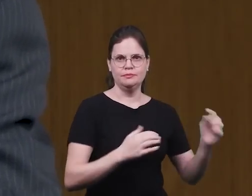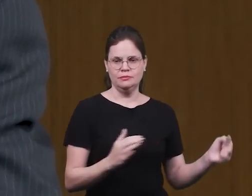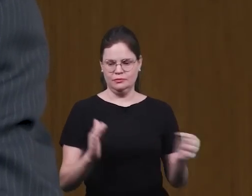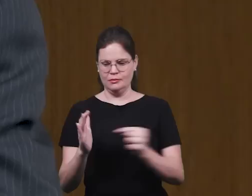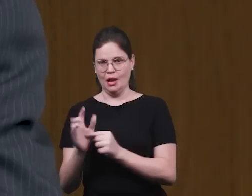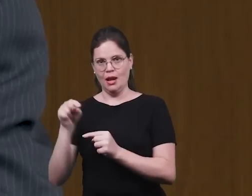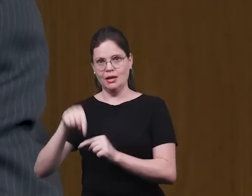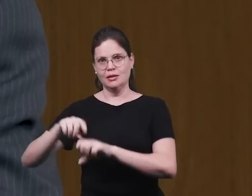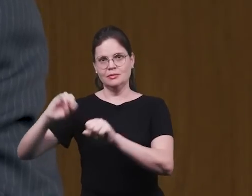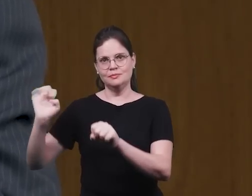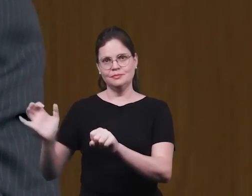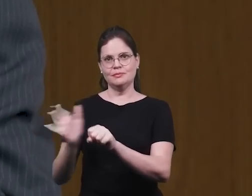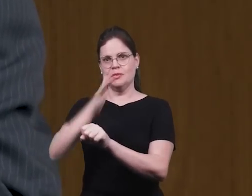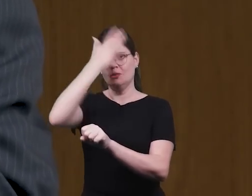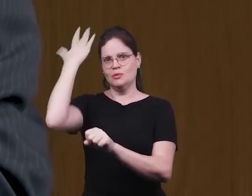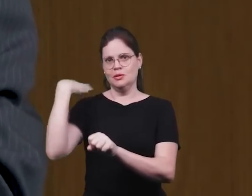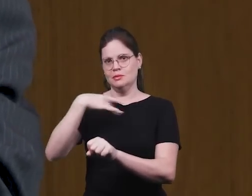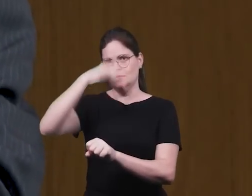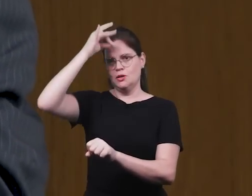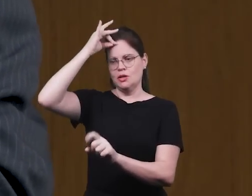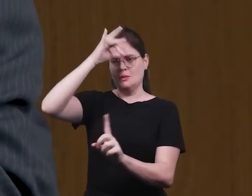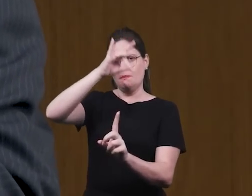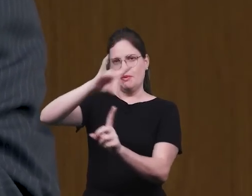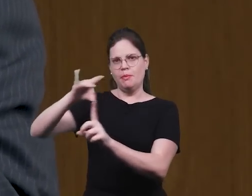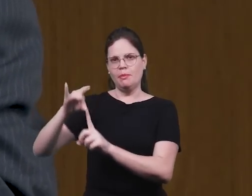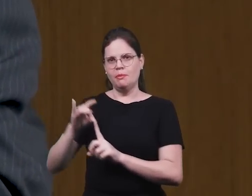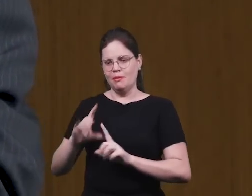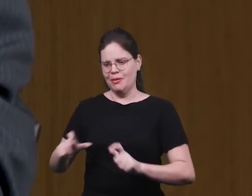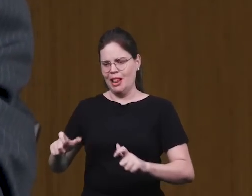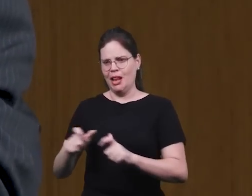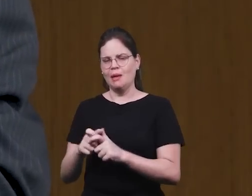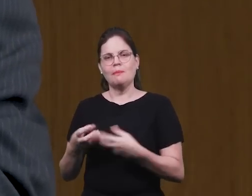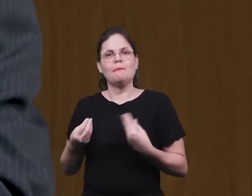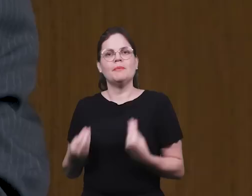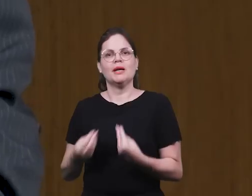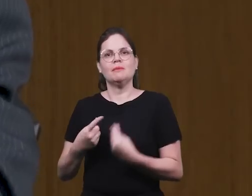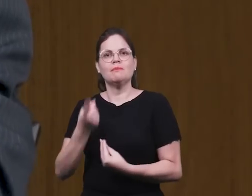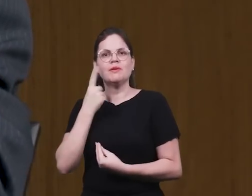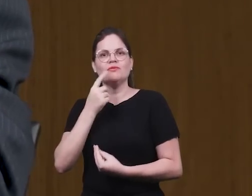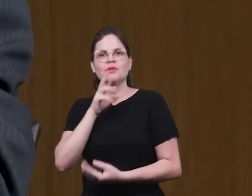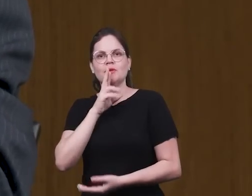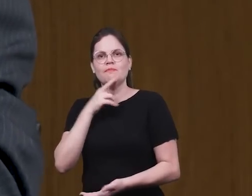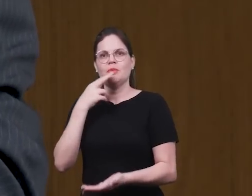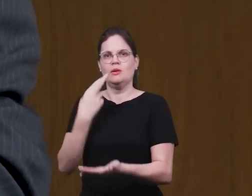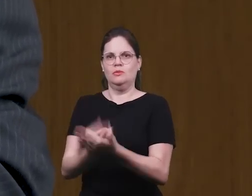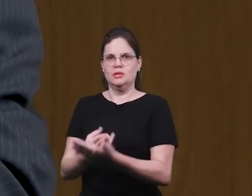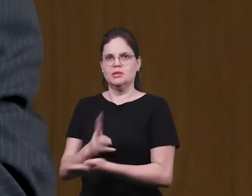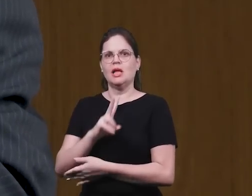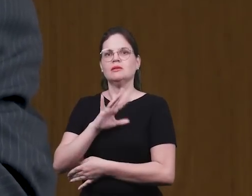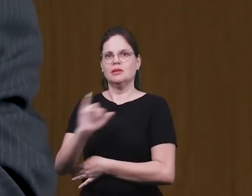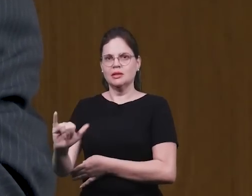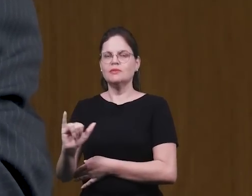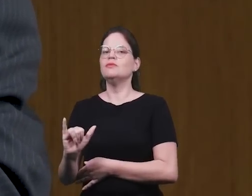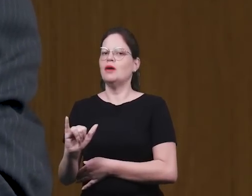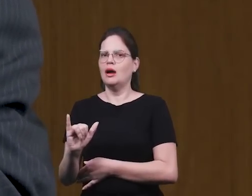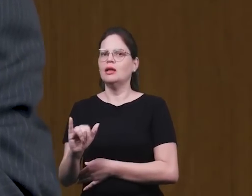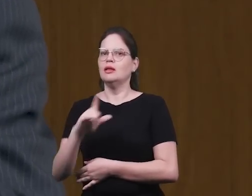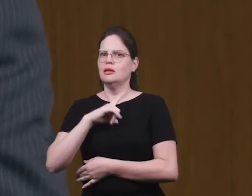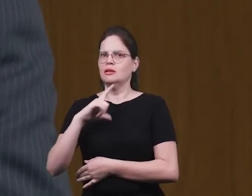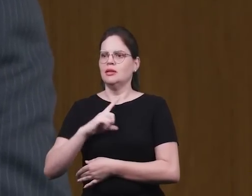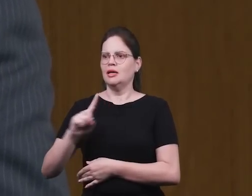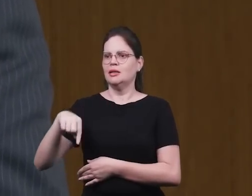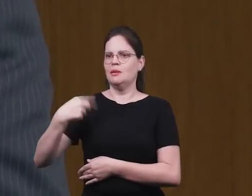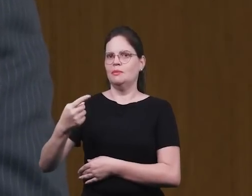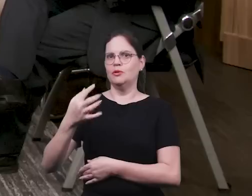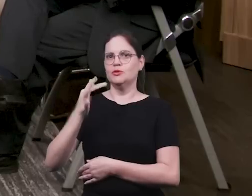poderoso derramamento do Espírito Santo sobre a igreja para capacitar a igreja para colher os frutos, porque esses frutos serão armazenados no celeiro de Deus. Então, Amém. Seria um